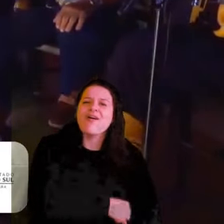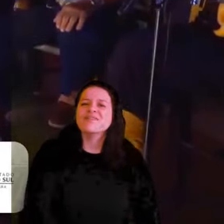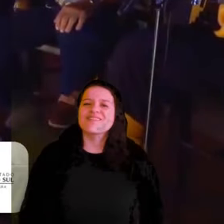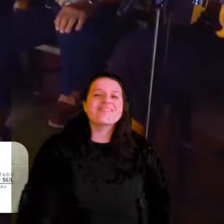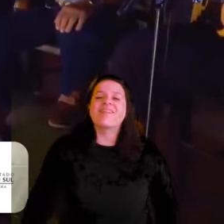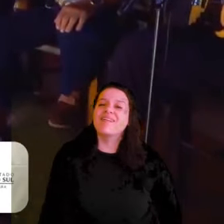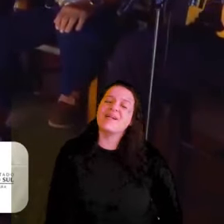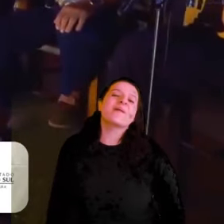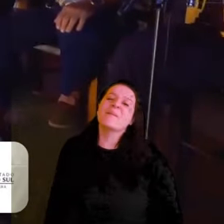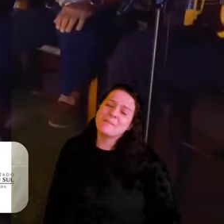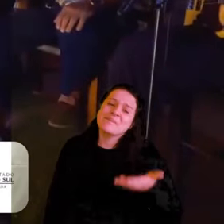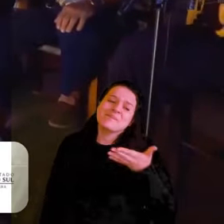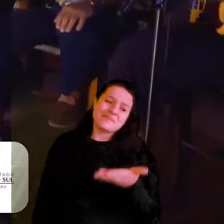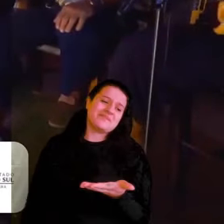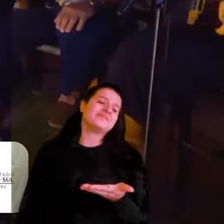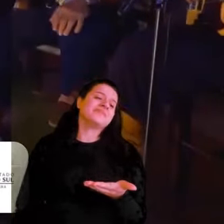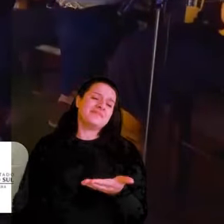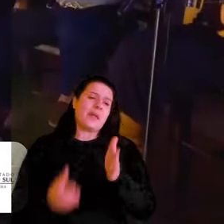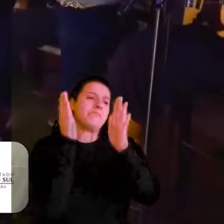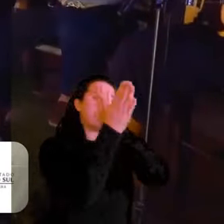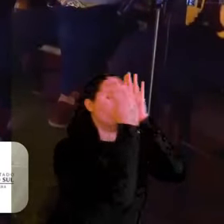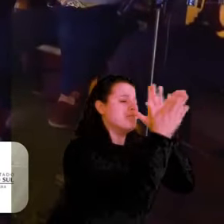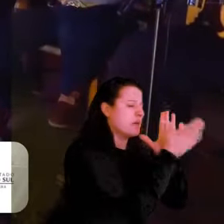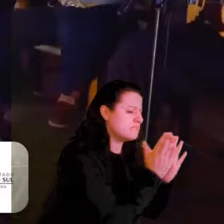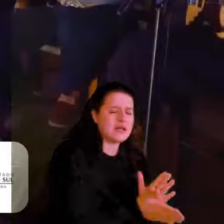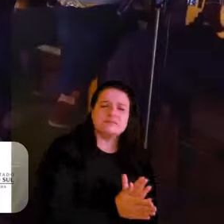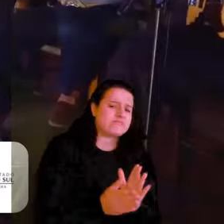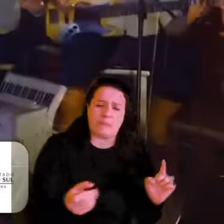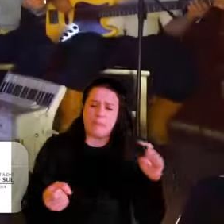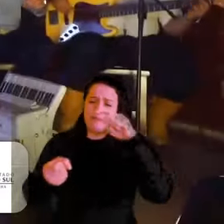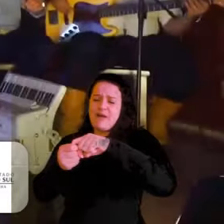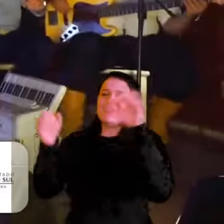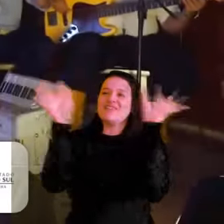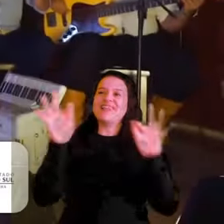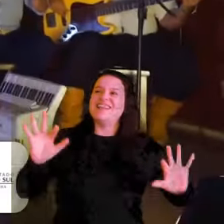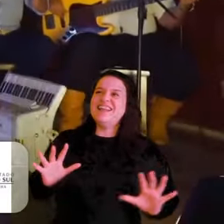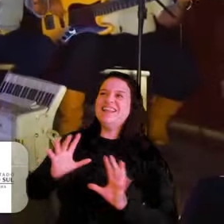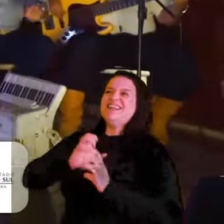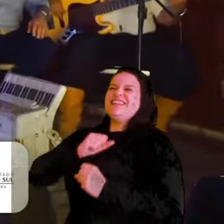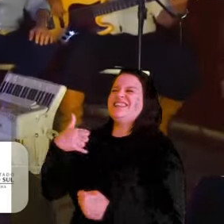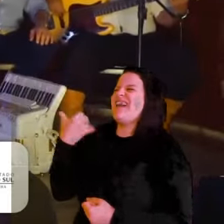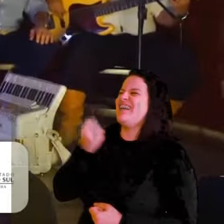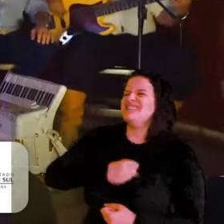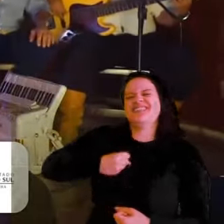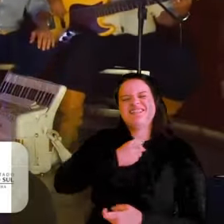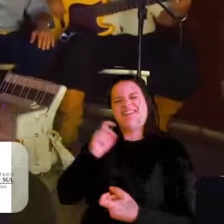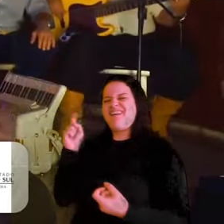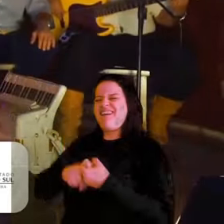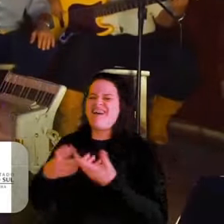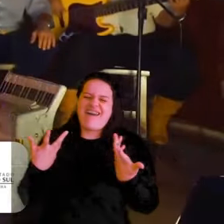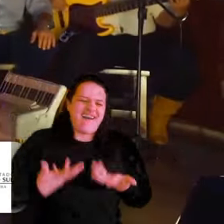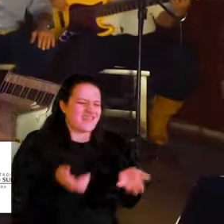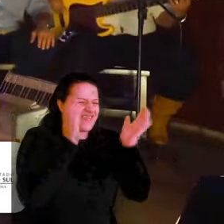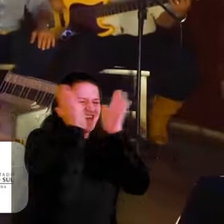eu ainda volto lá. Deixar a felicidade, nostalgia da idade,